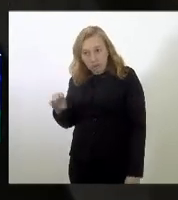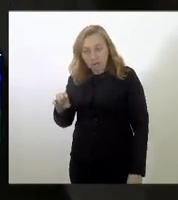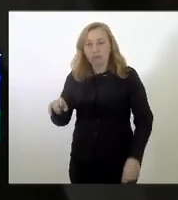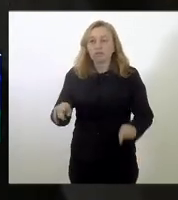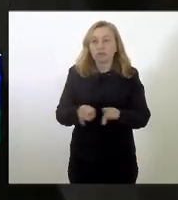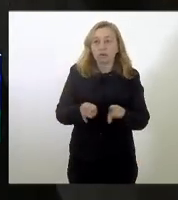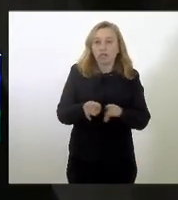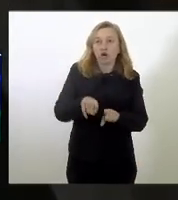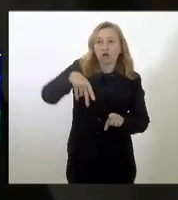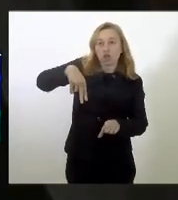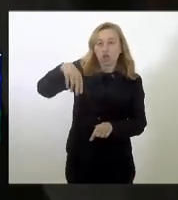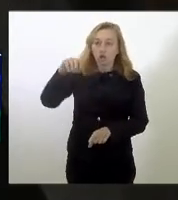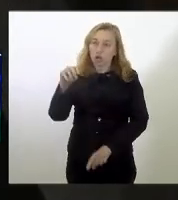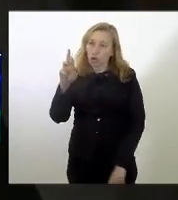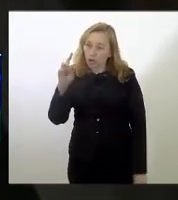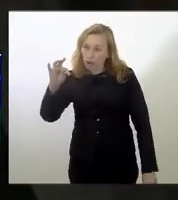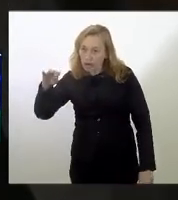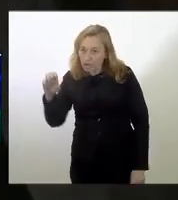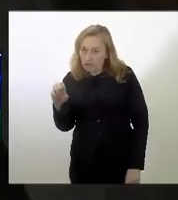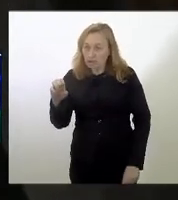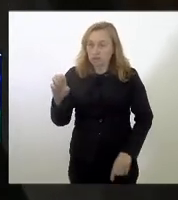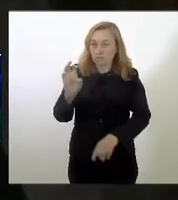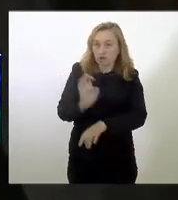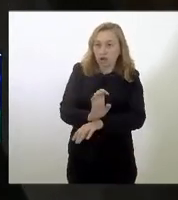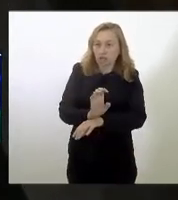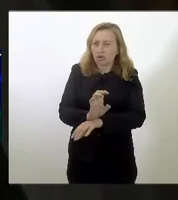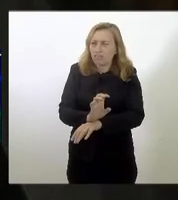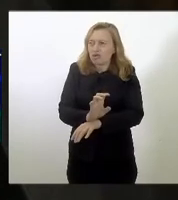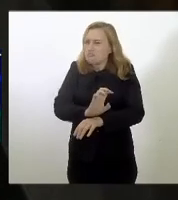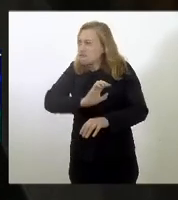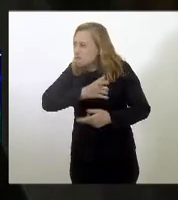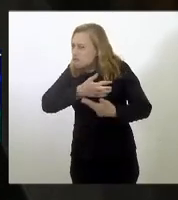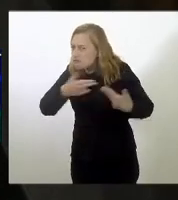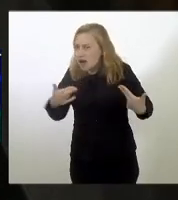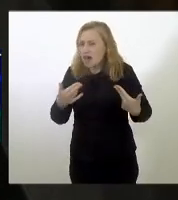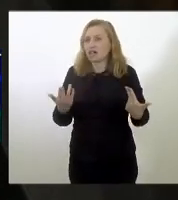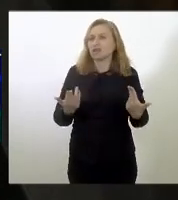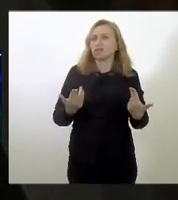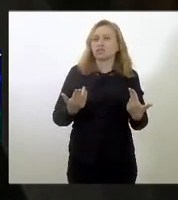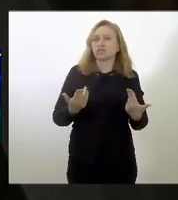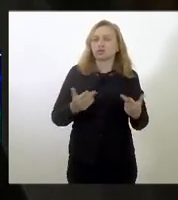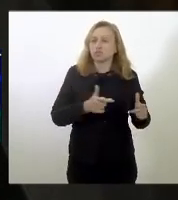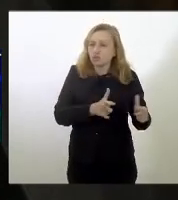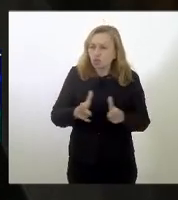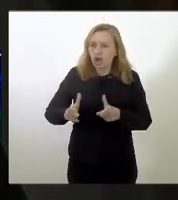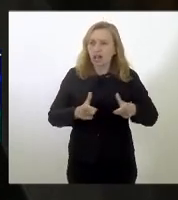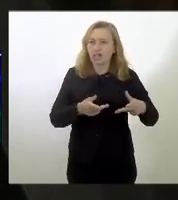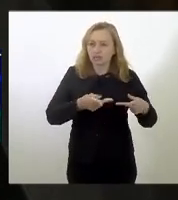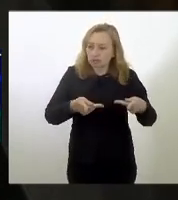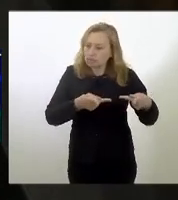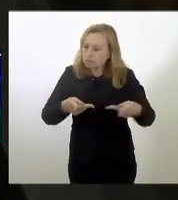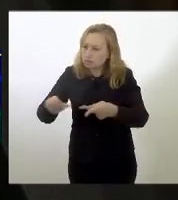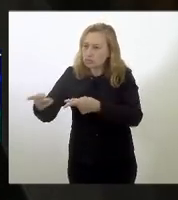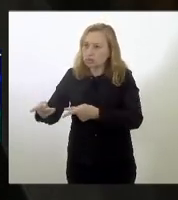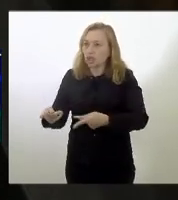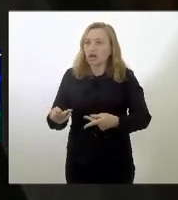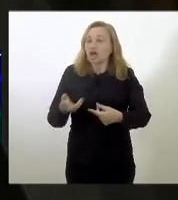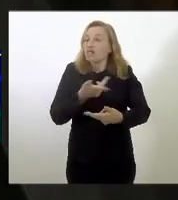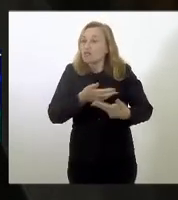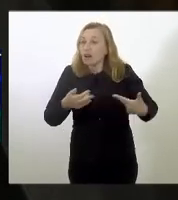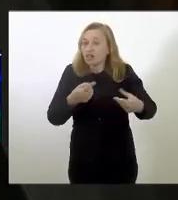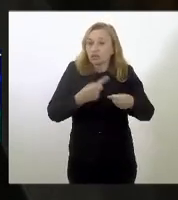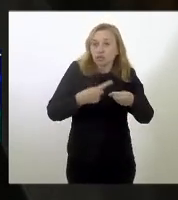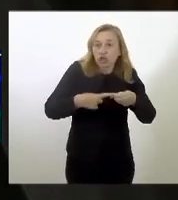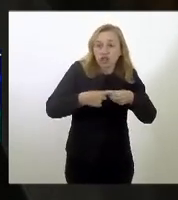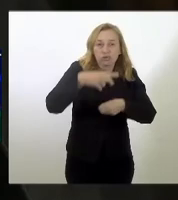demandas. Foram centenas e centenas de quilômetros percorridos. Dezenas de municípios,